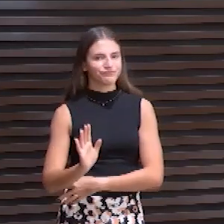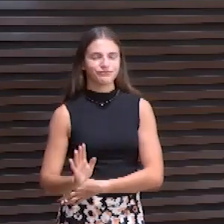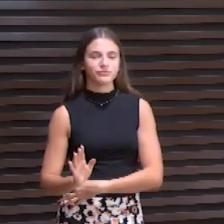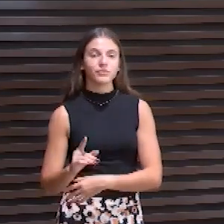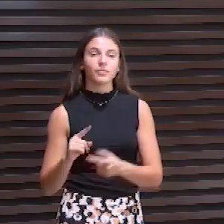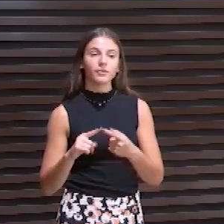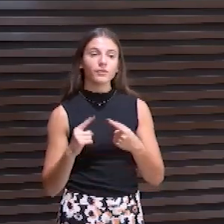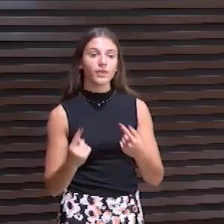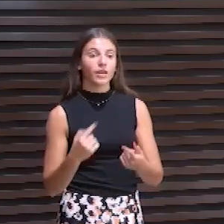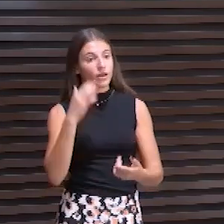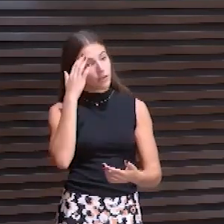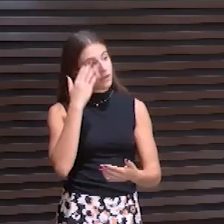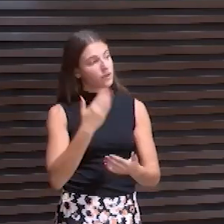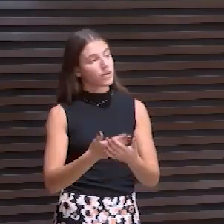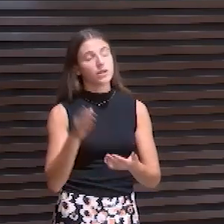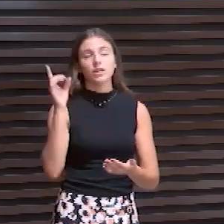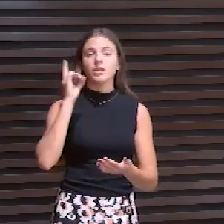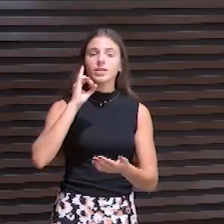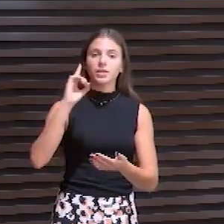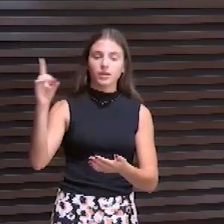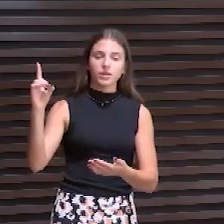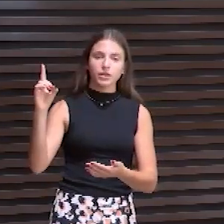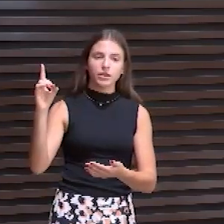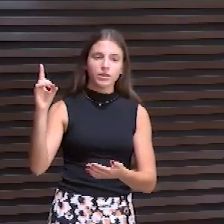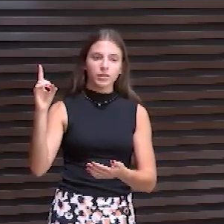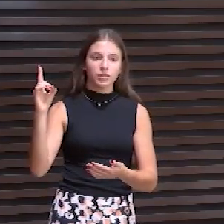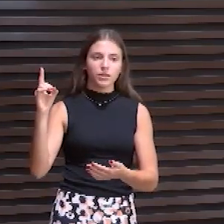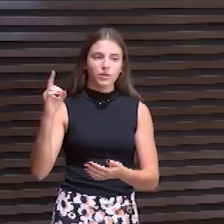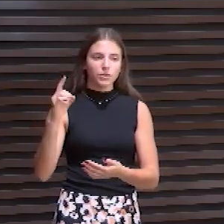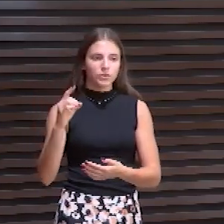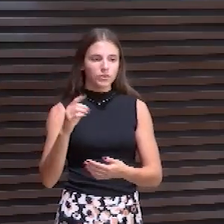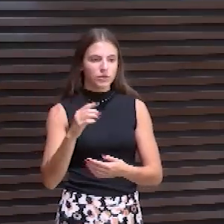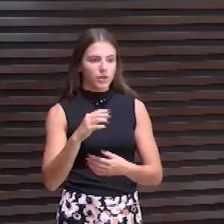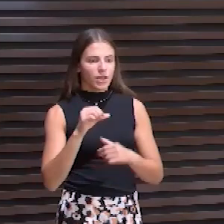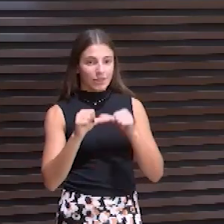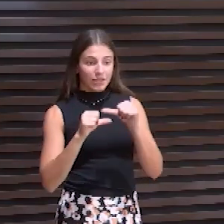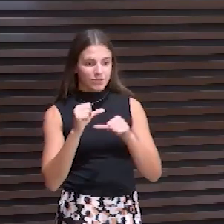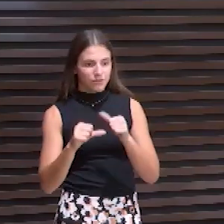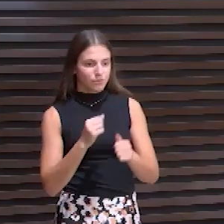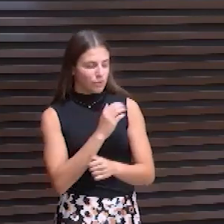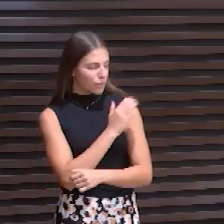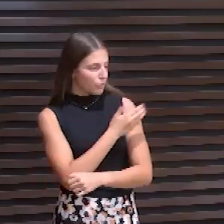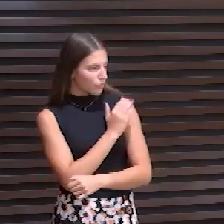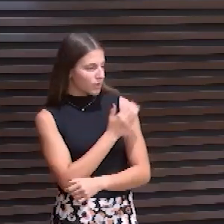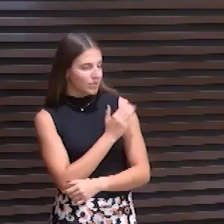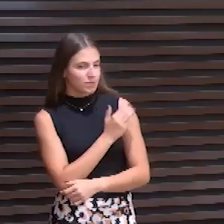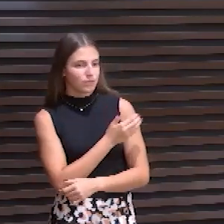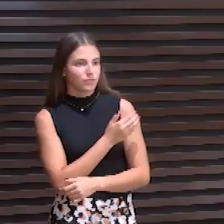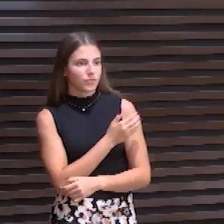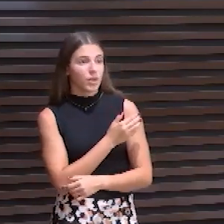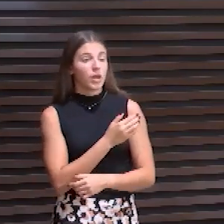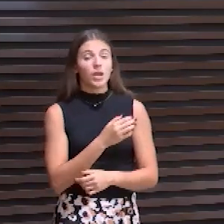creio que Deus interviu ali. Amoleceu o coração de Naamã. Ele abriu mão do seu orgulho.